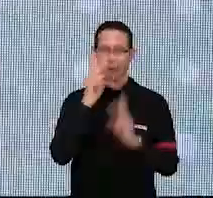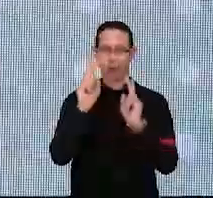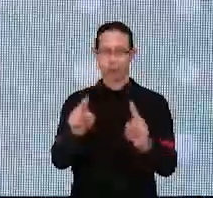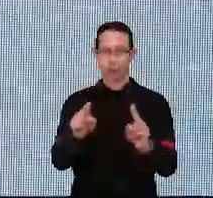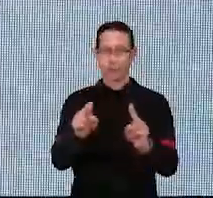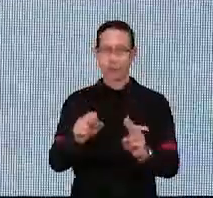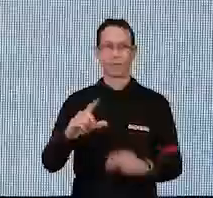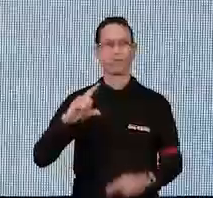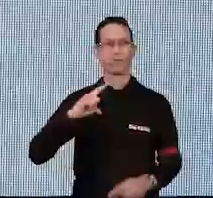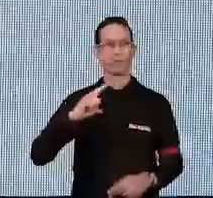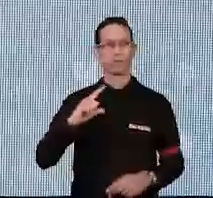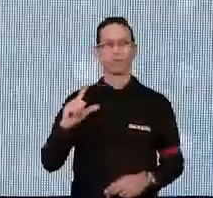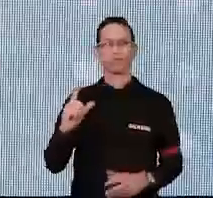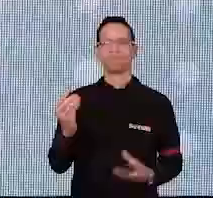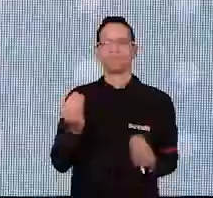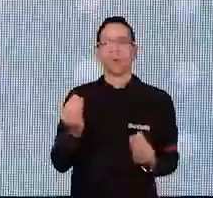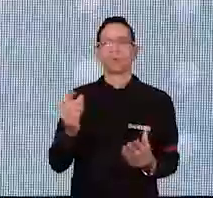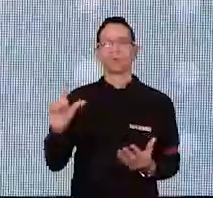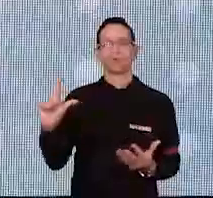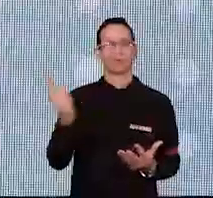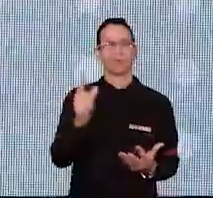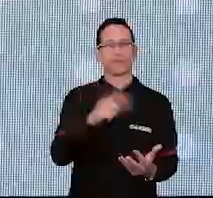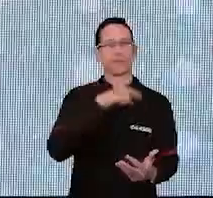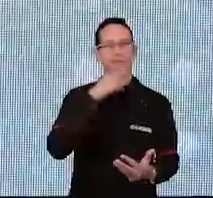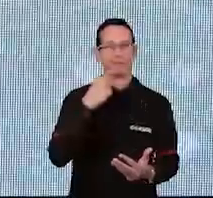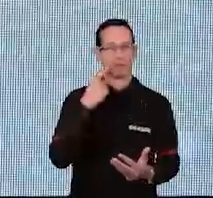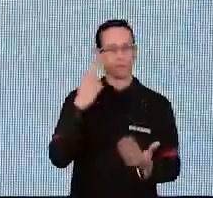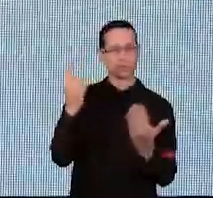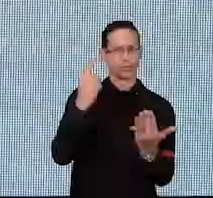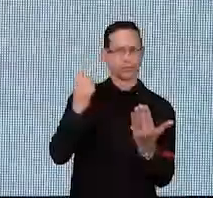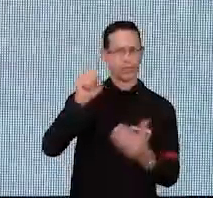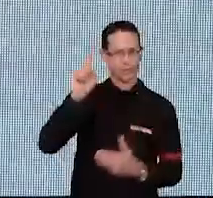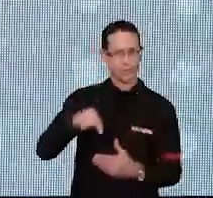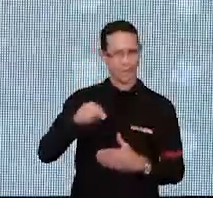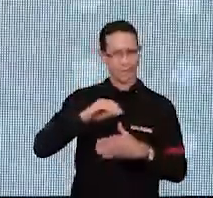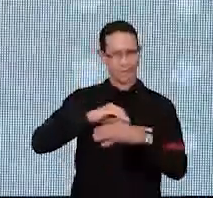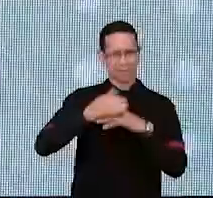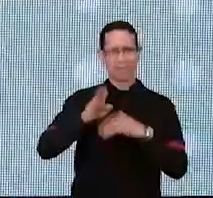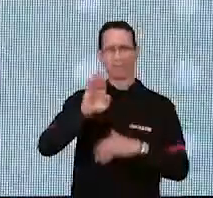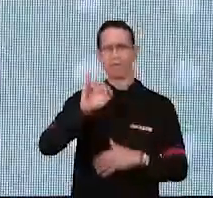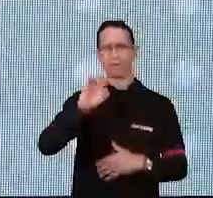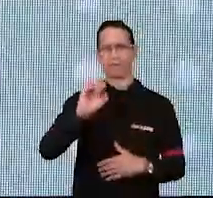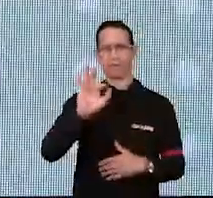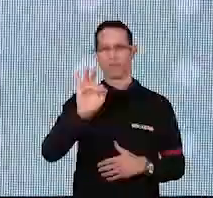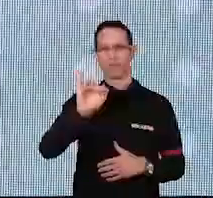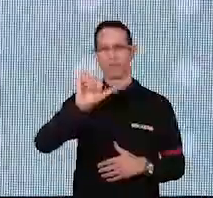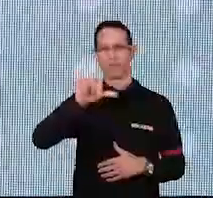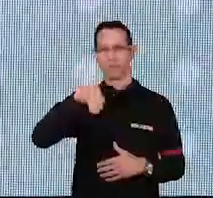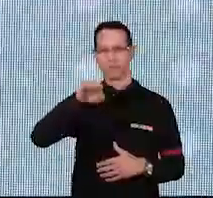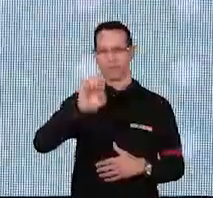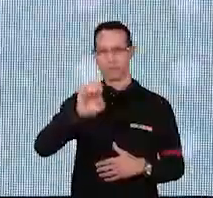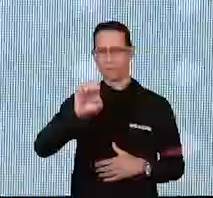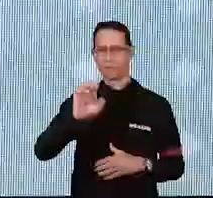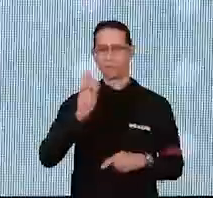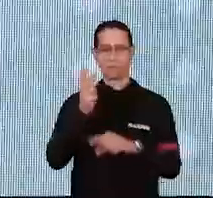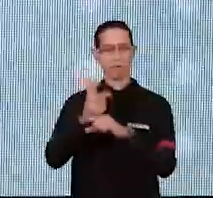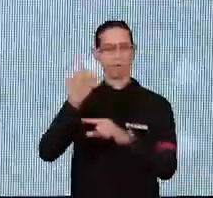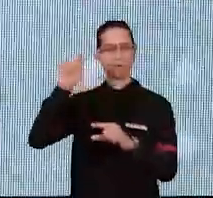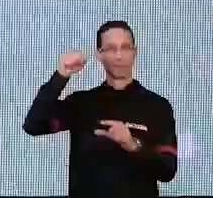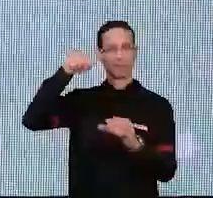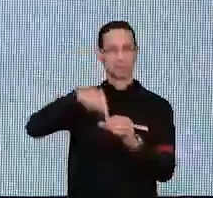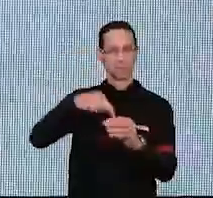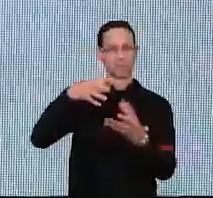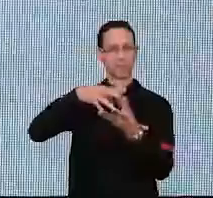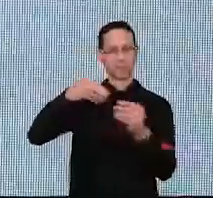assim, não tem como você ficar na dúvida se isso é um biofilme. principalmente na autoendoscopia, porque você vê essa meleca aí,